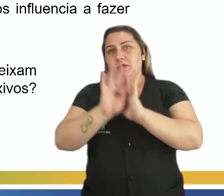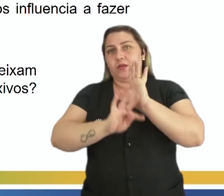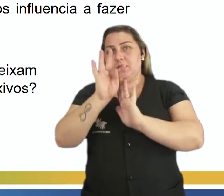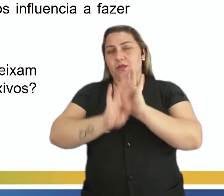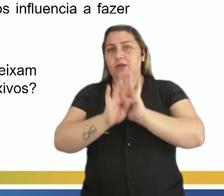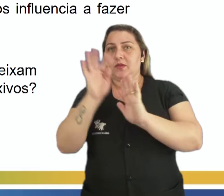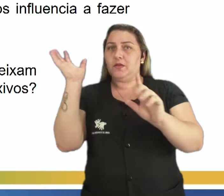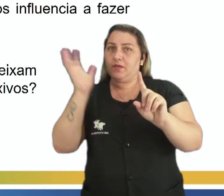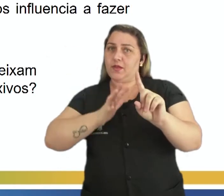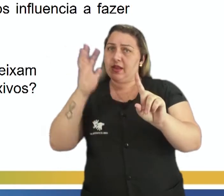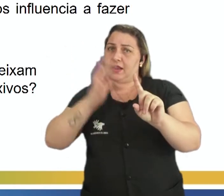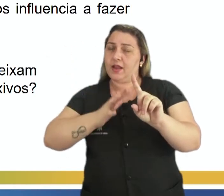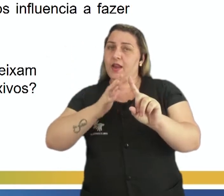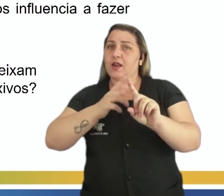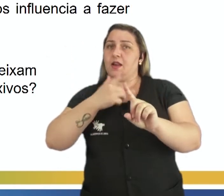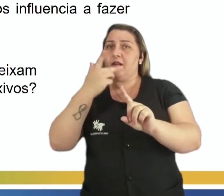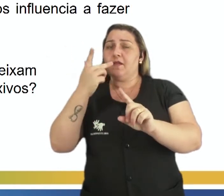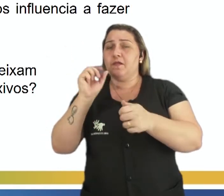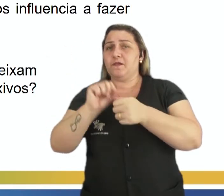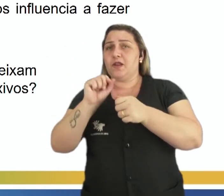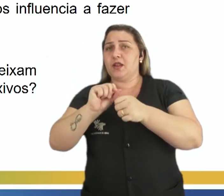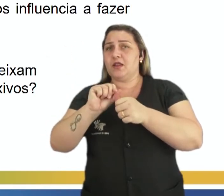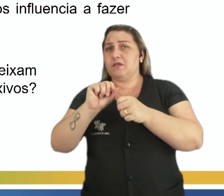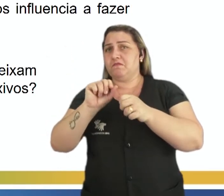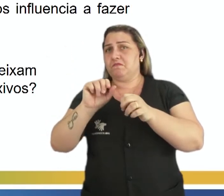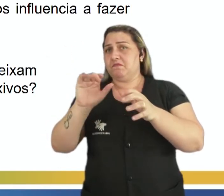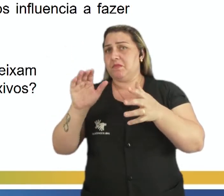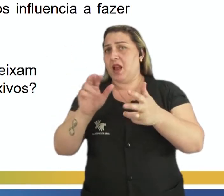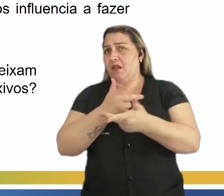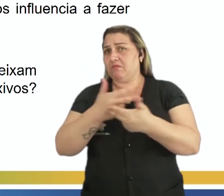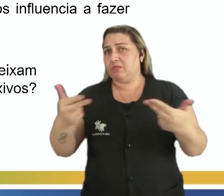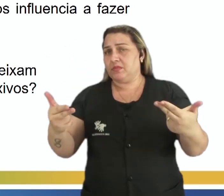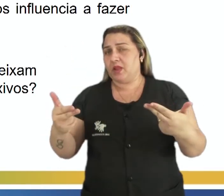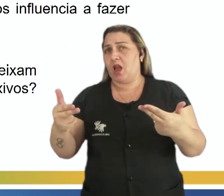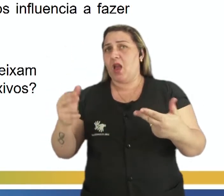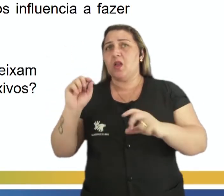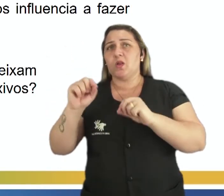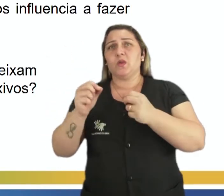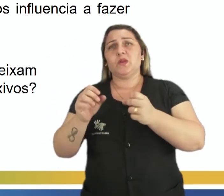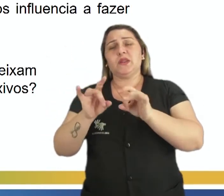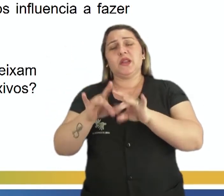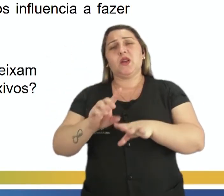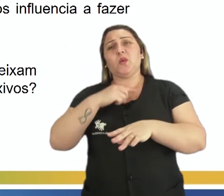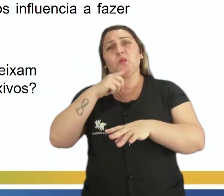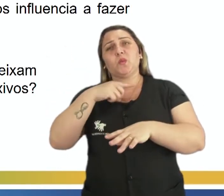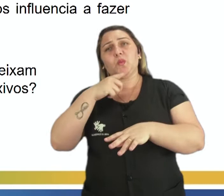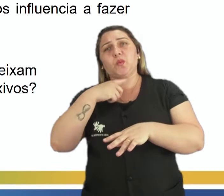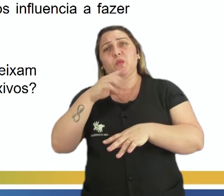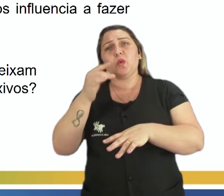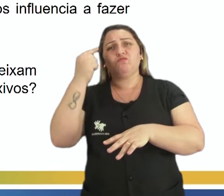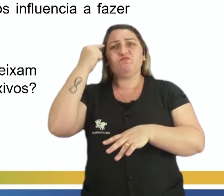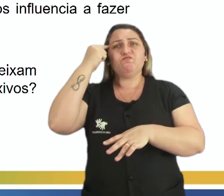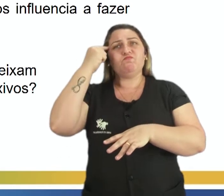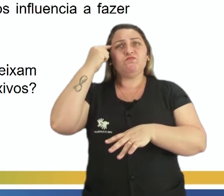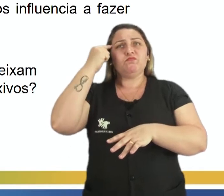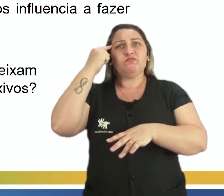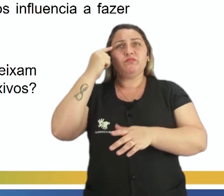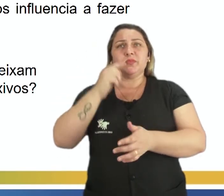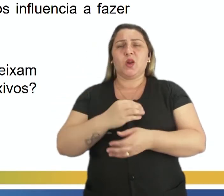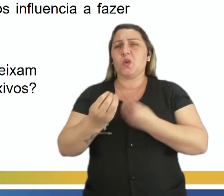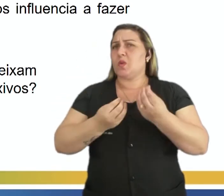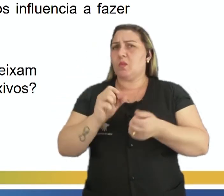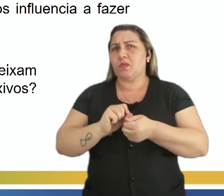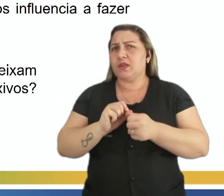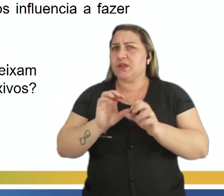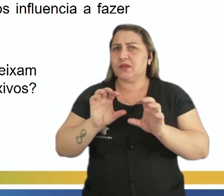nos influenciam a fazer determinada coisa? E aqueles que nos deixam com dúvida ou reflexivos?